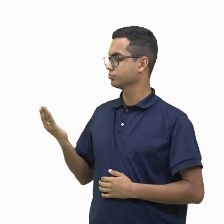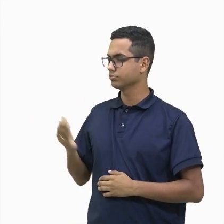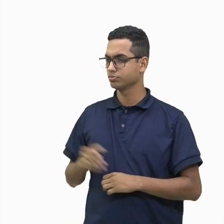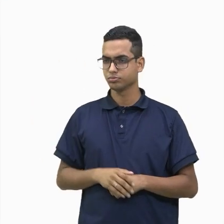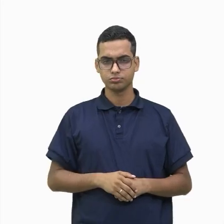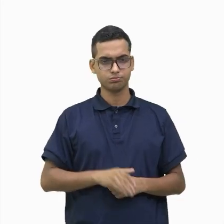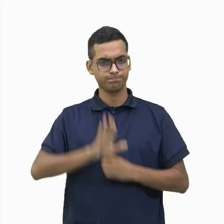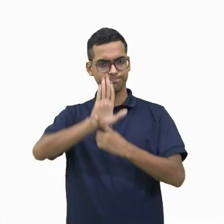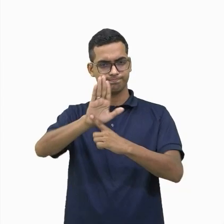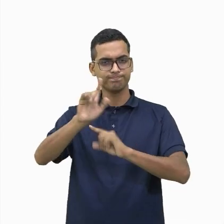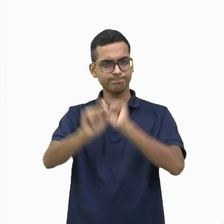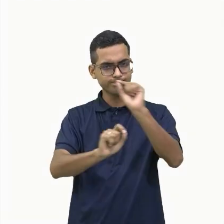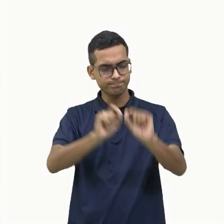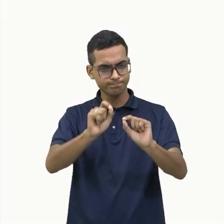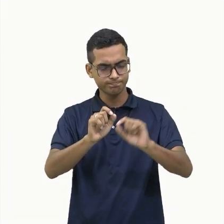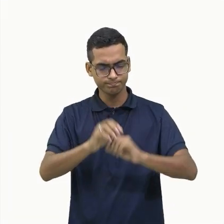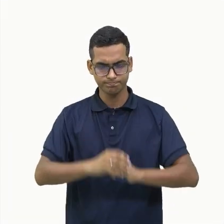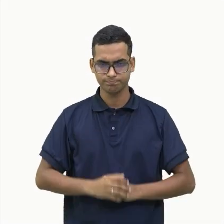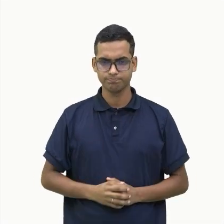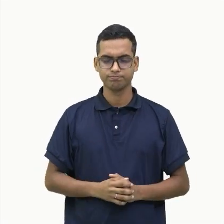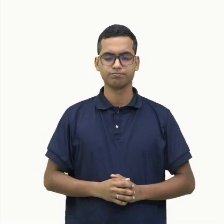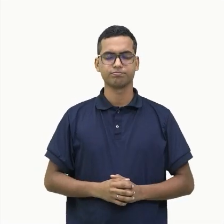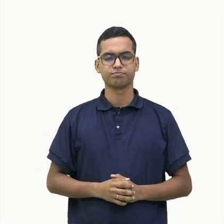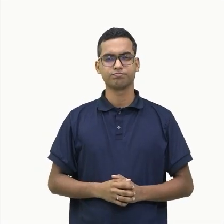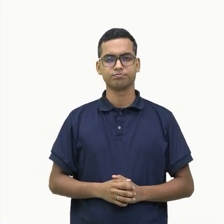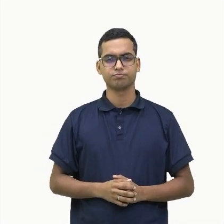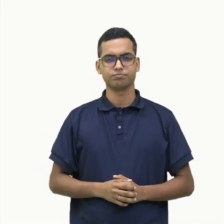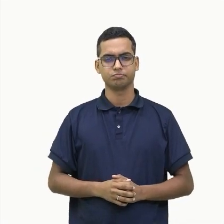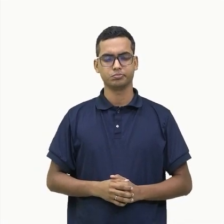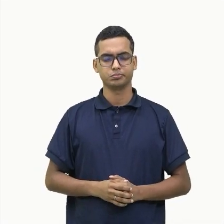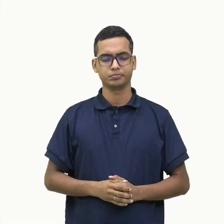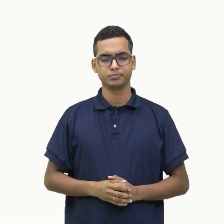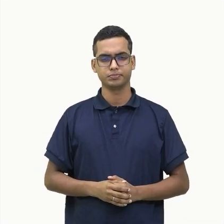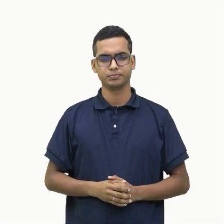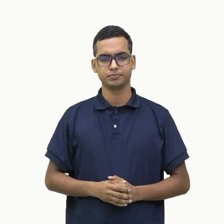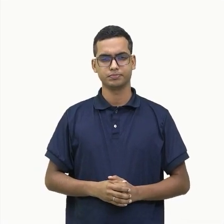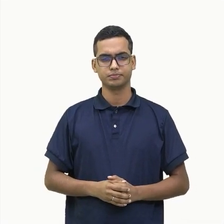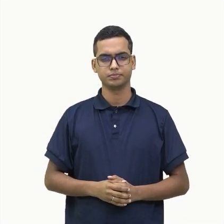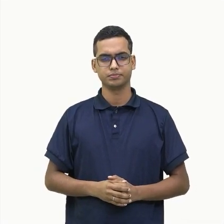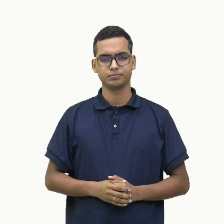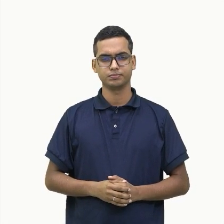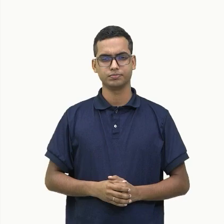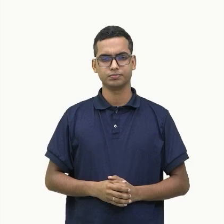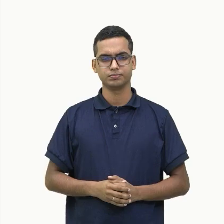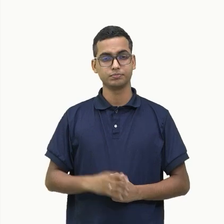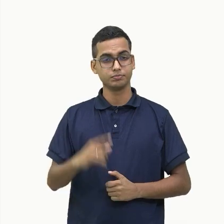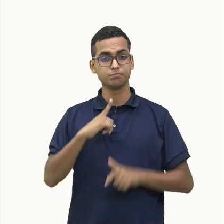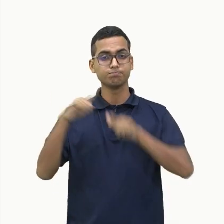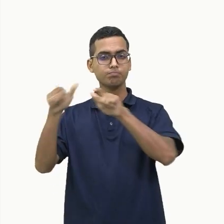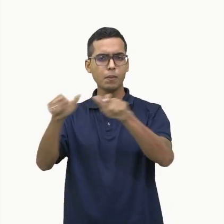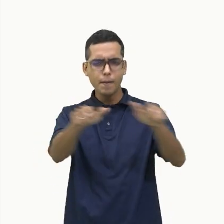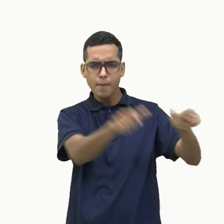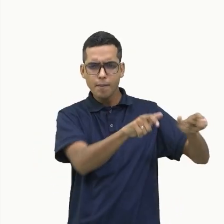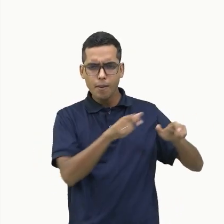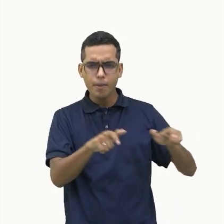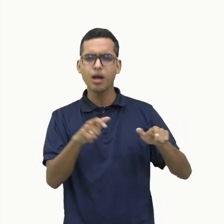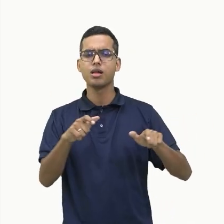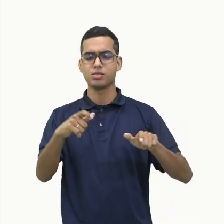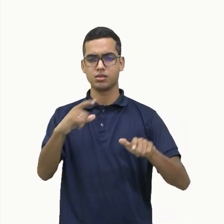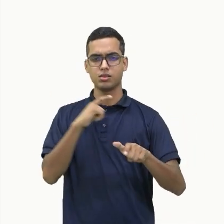aí onde vai ter, né, todos esses recursos minerais, as